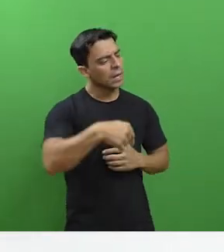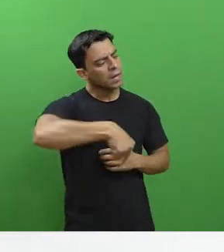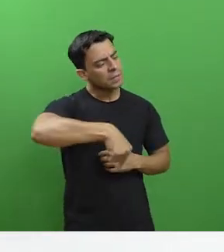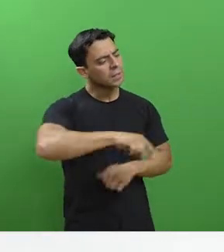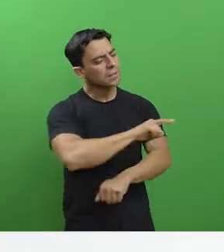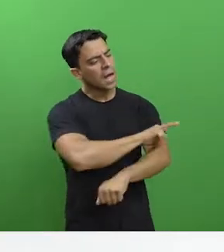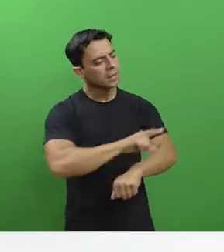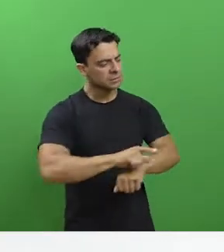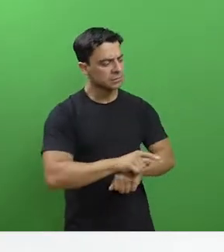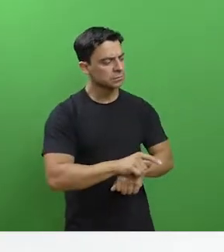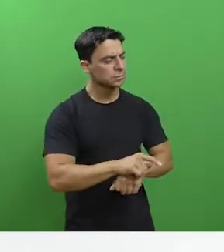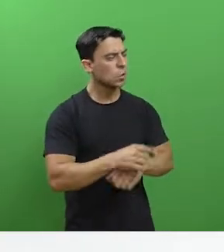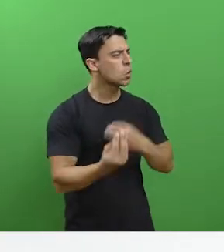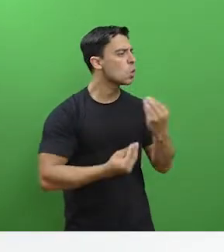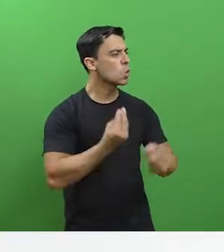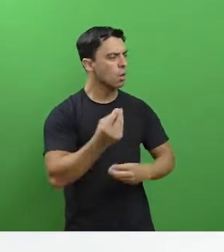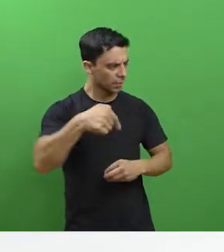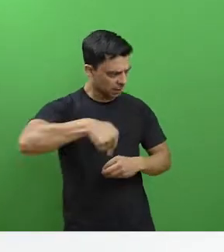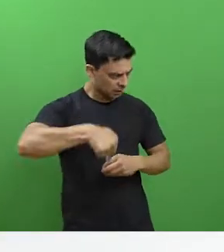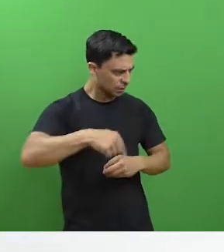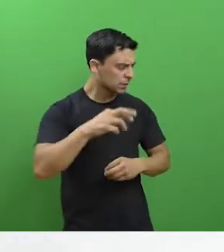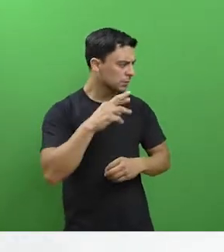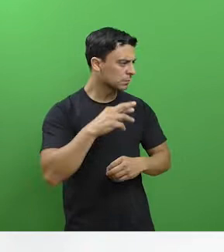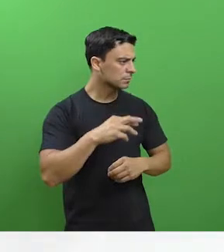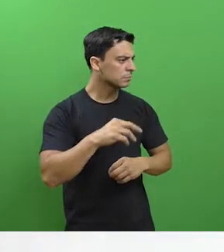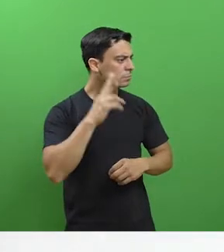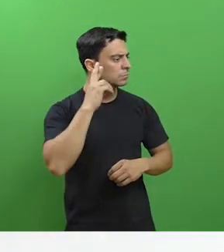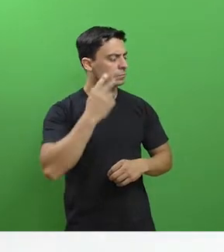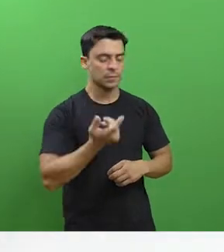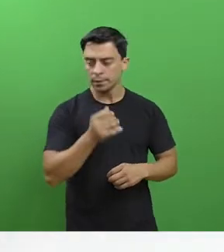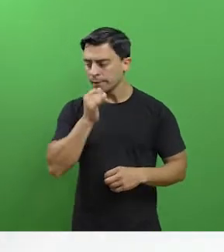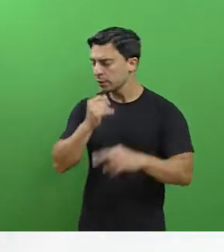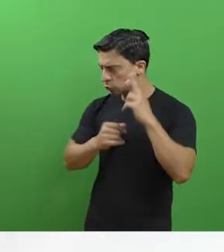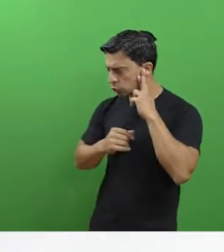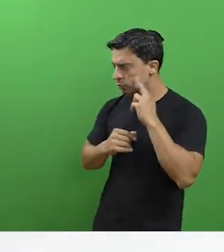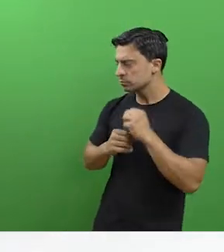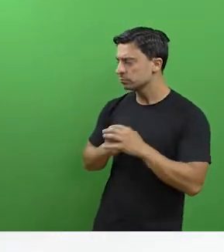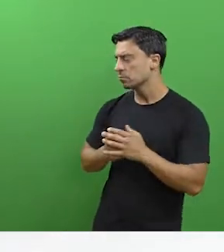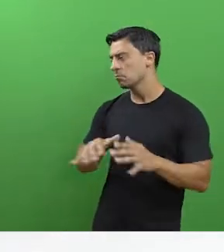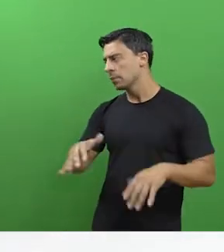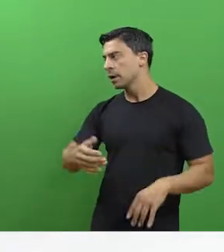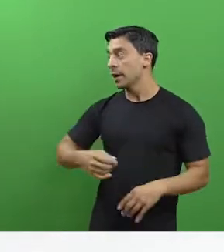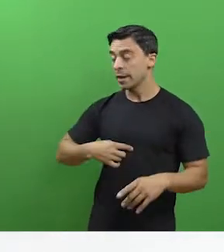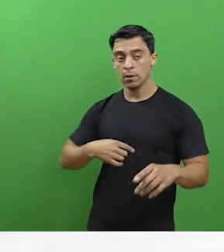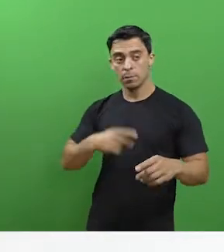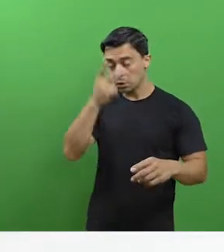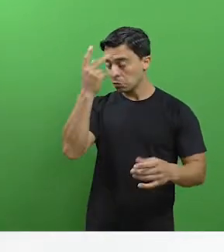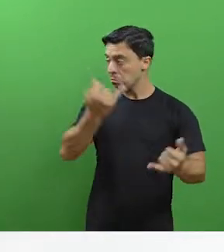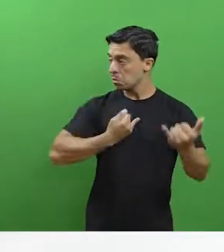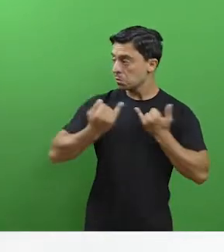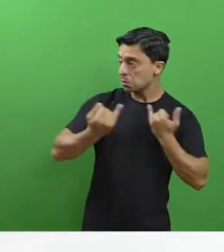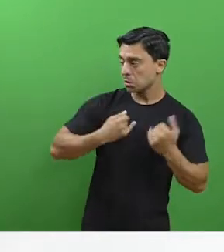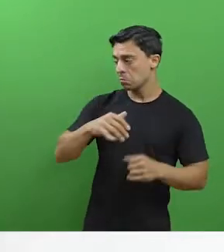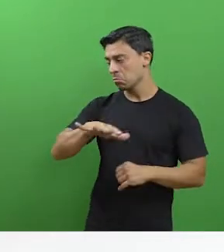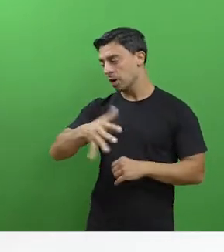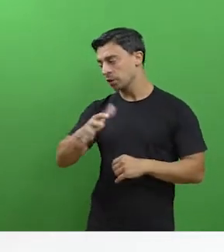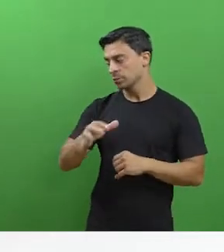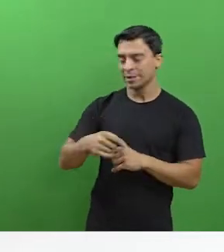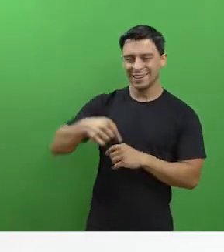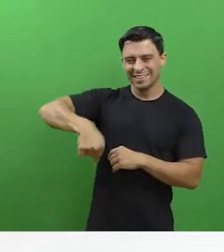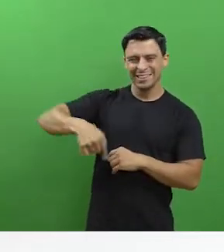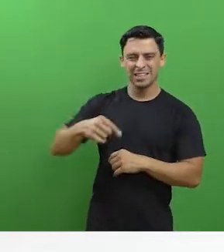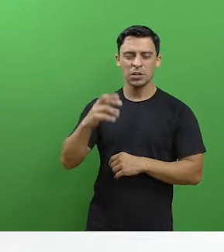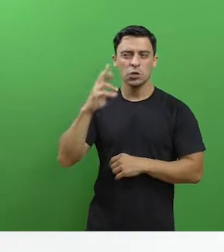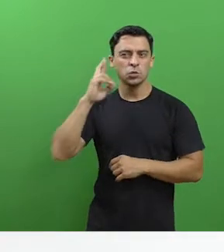está? De surdos, não, assim, pelo que eu ouço falar, deve ter mais ou menos cerca de 200, por baixo de